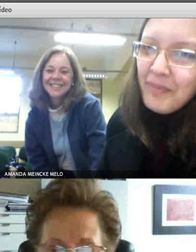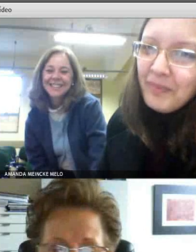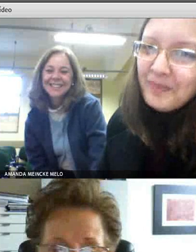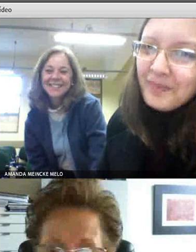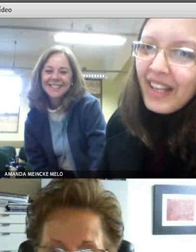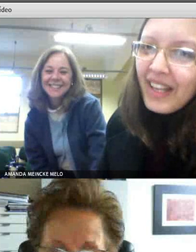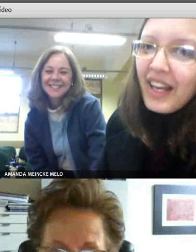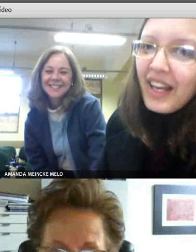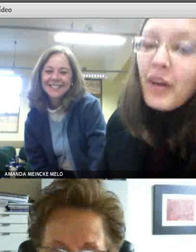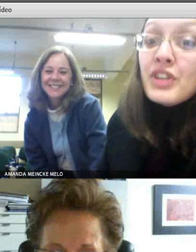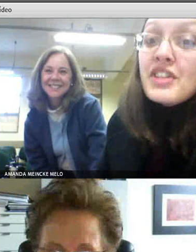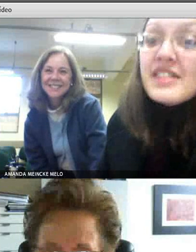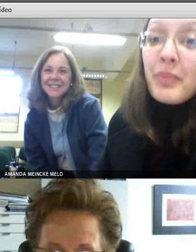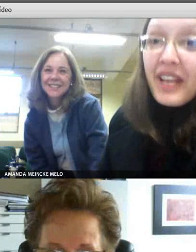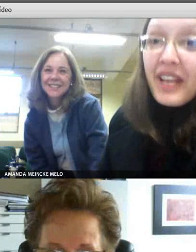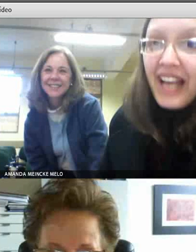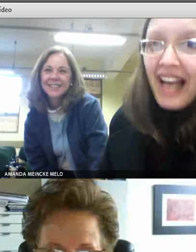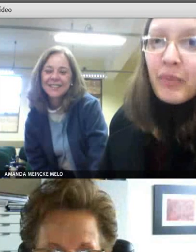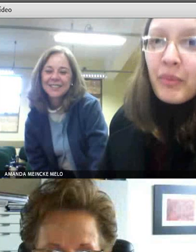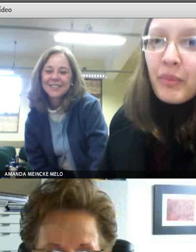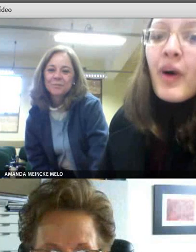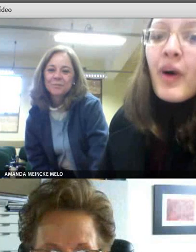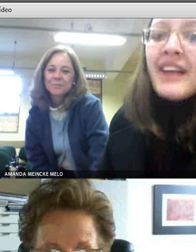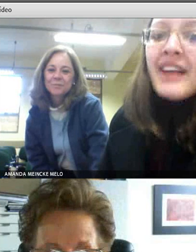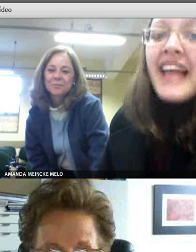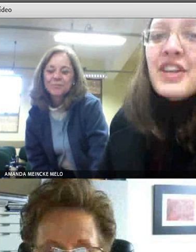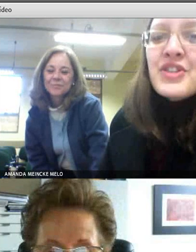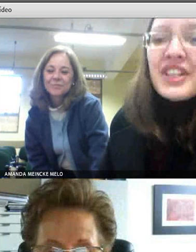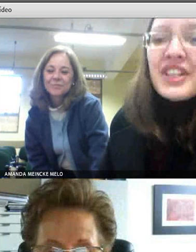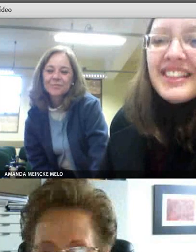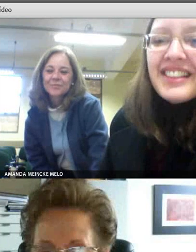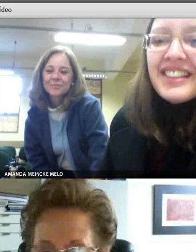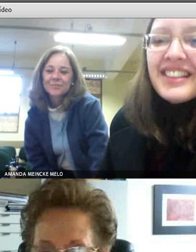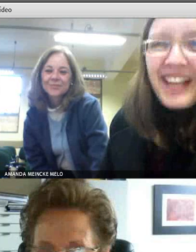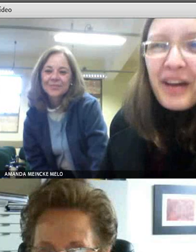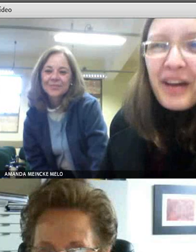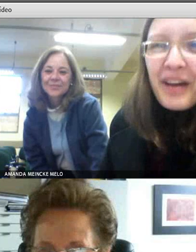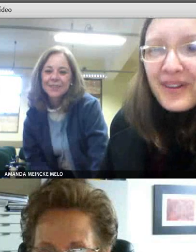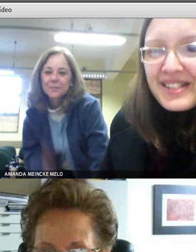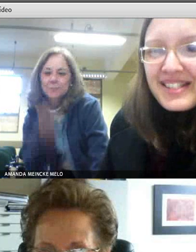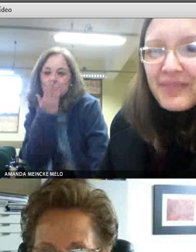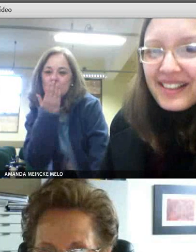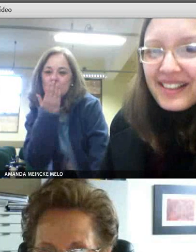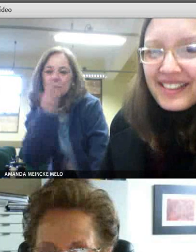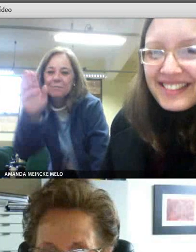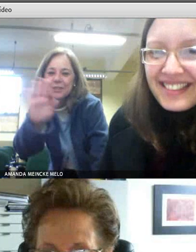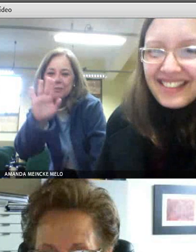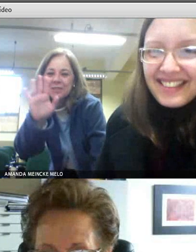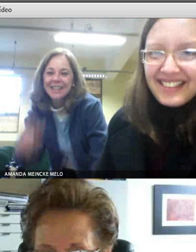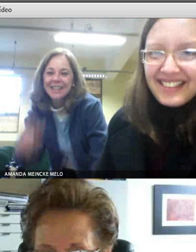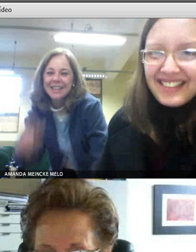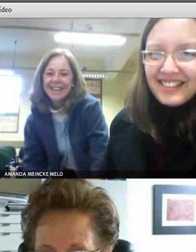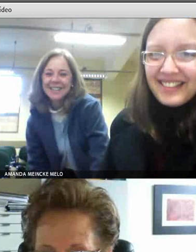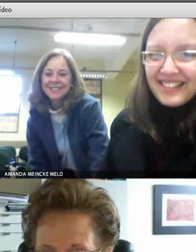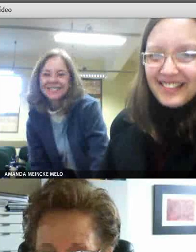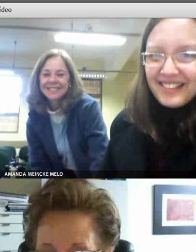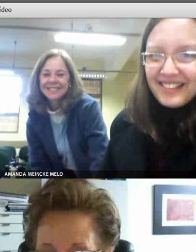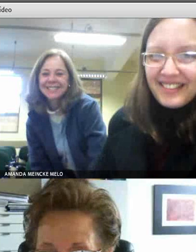essa turma toda que está aqui. Muitíssimo obrigada. Tá? Uma boa tarde. Muito obrigada, e até a próxima. Tá, um beijo a